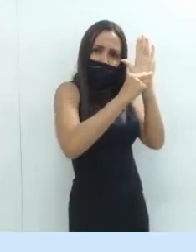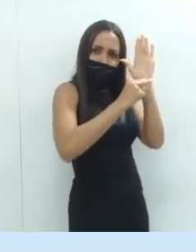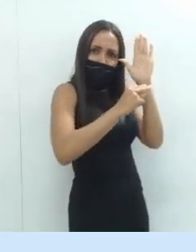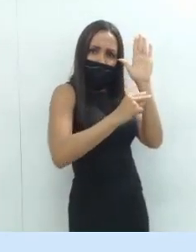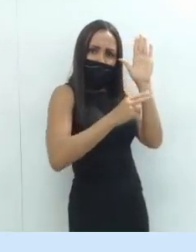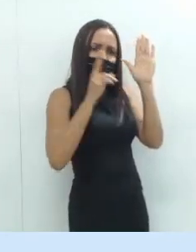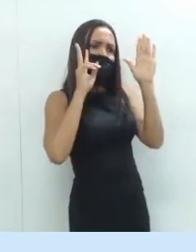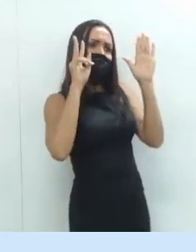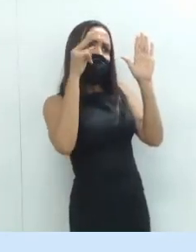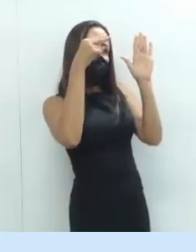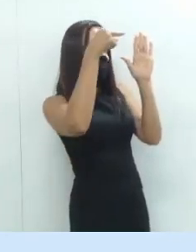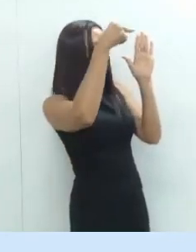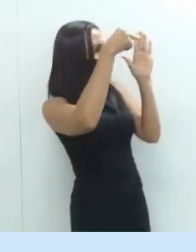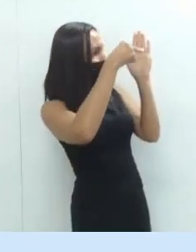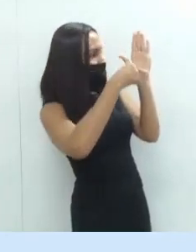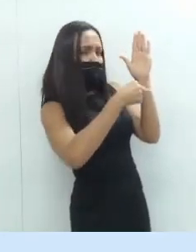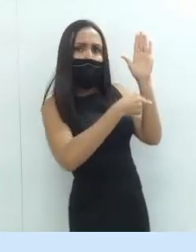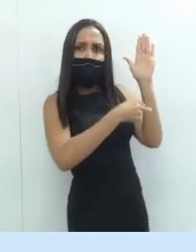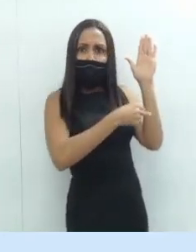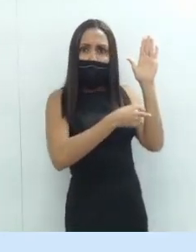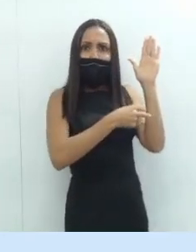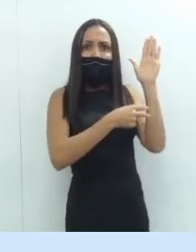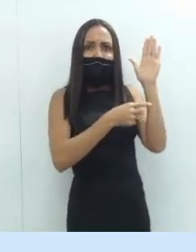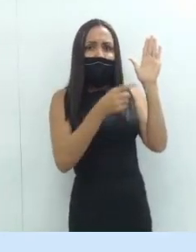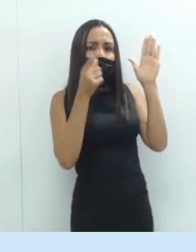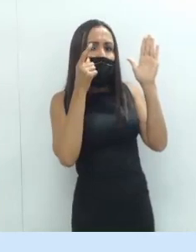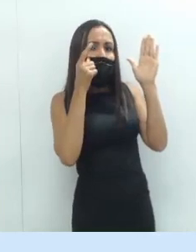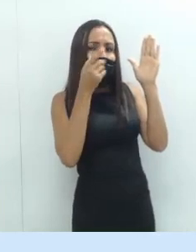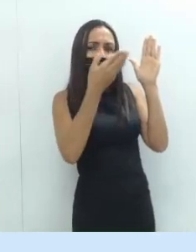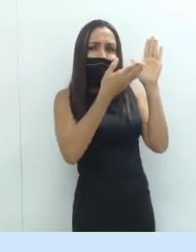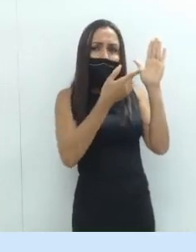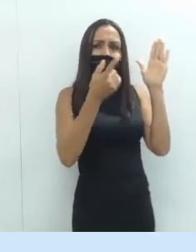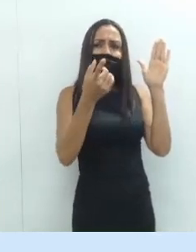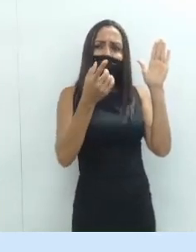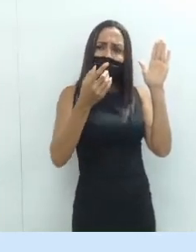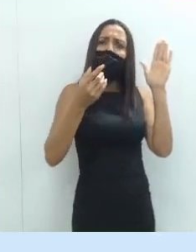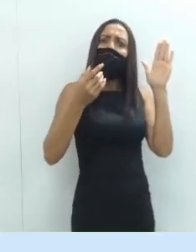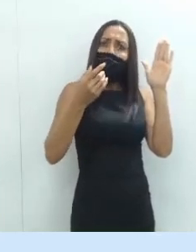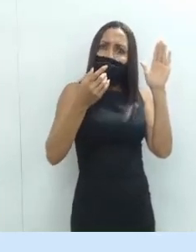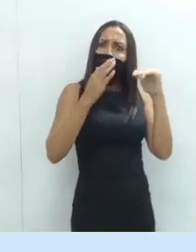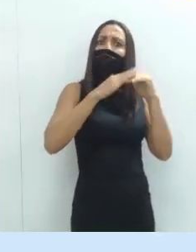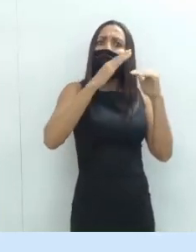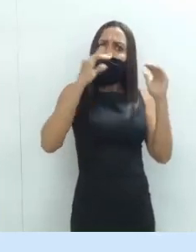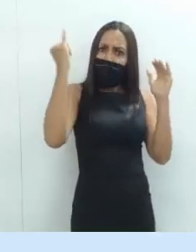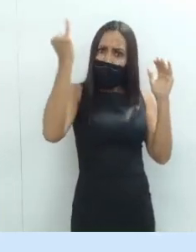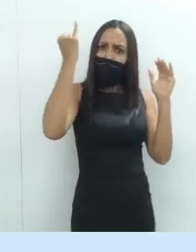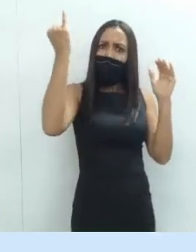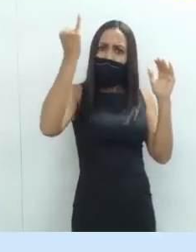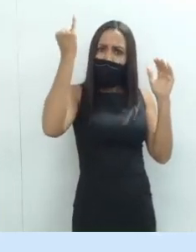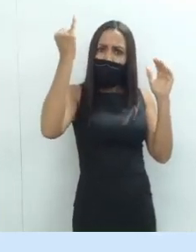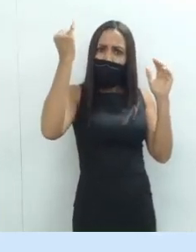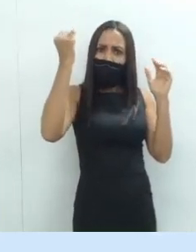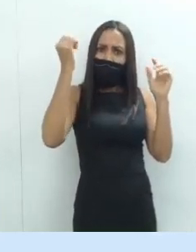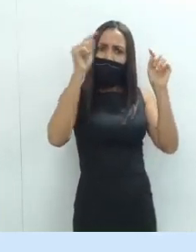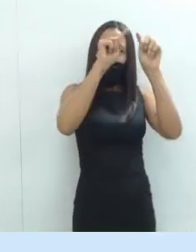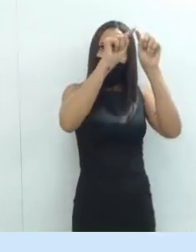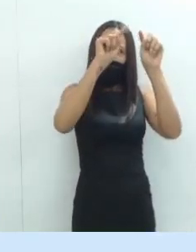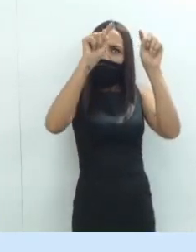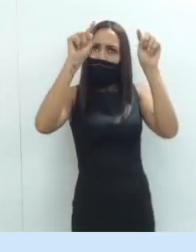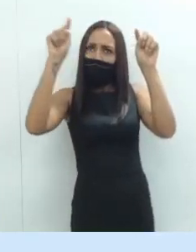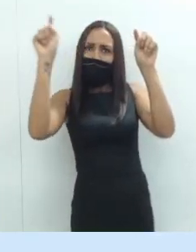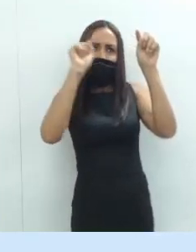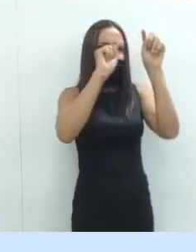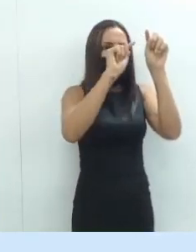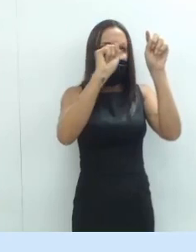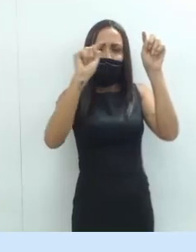atenta e observe no texto aquilo que você achou pertinente, aquilo que você achou interessante, para que você